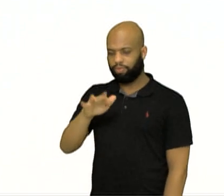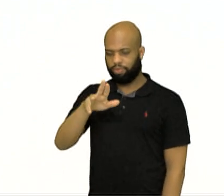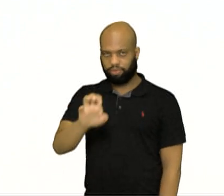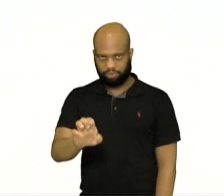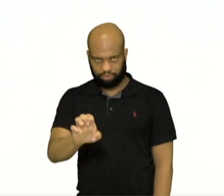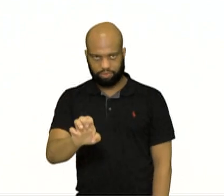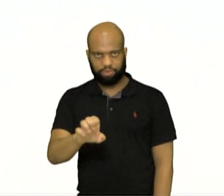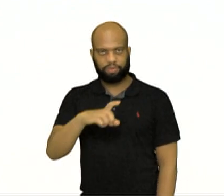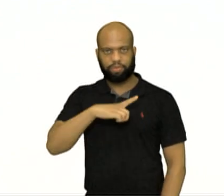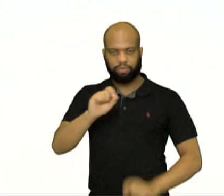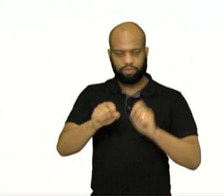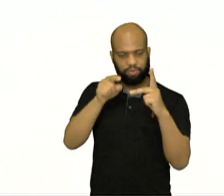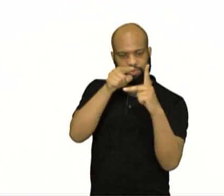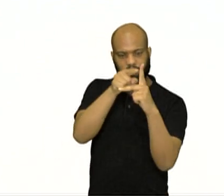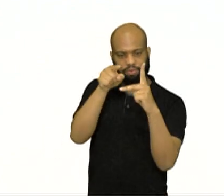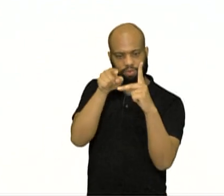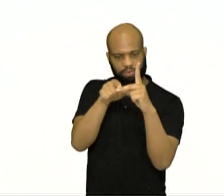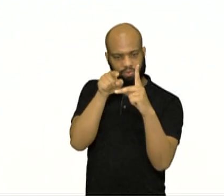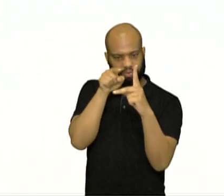olha só.